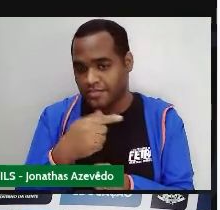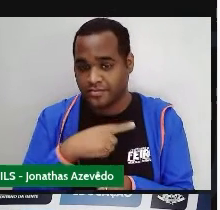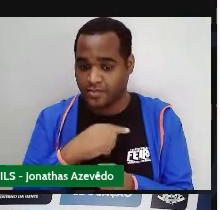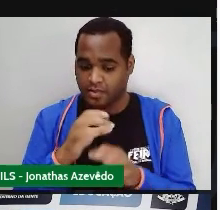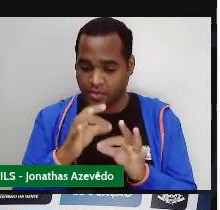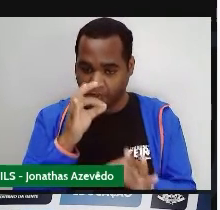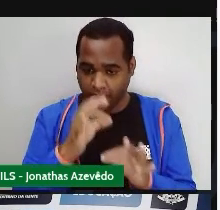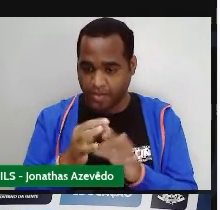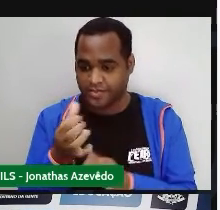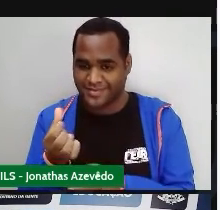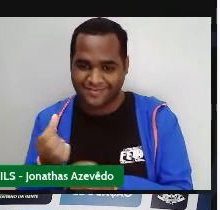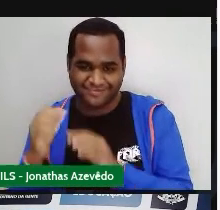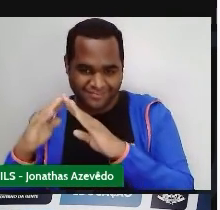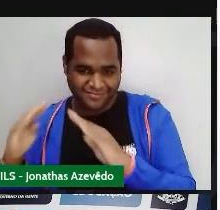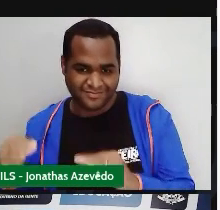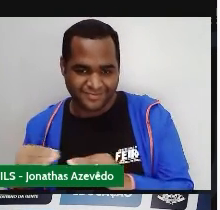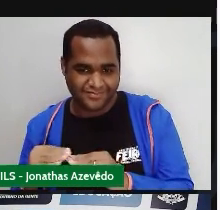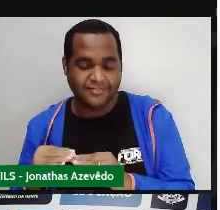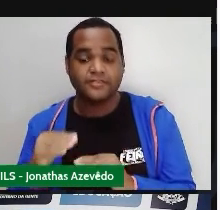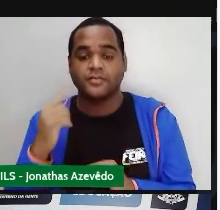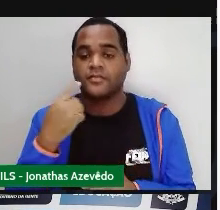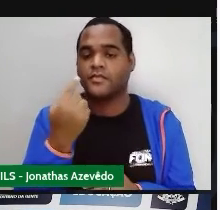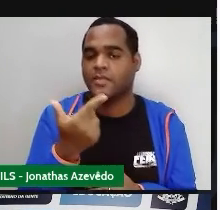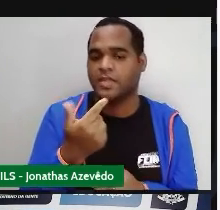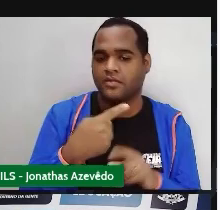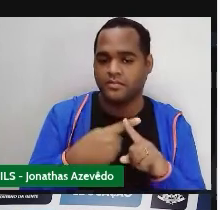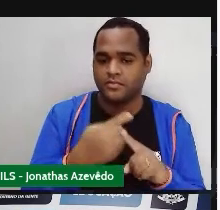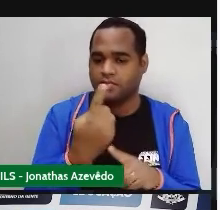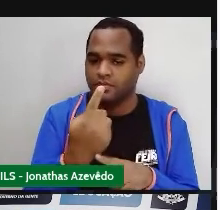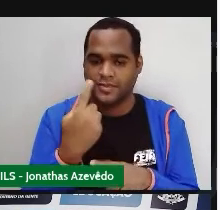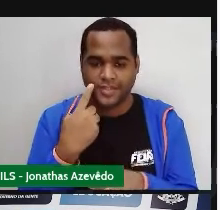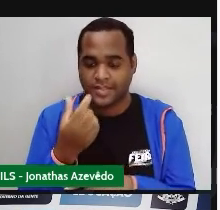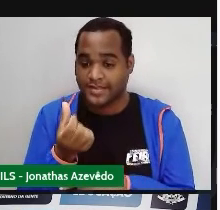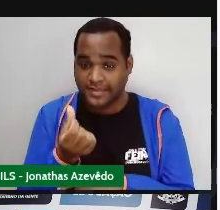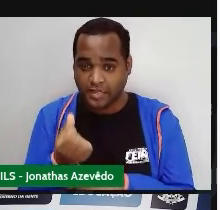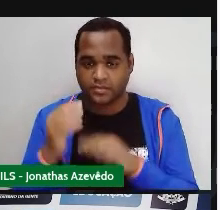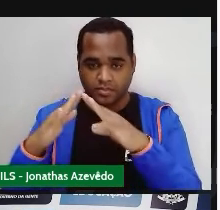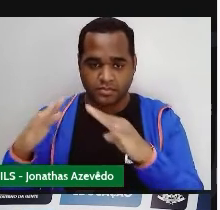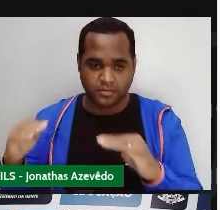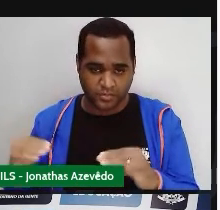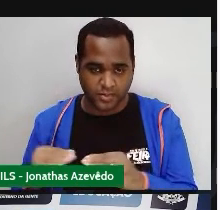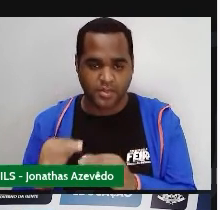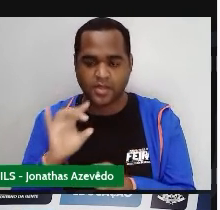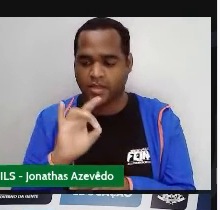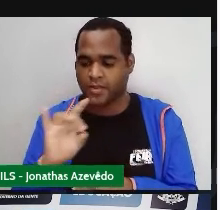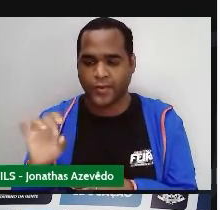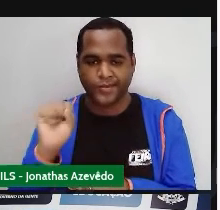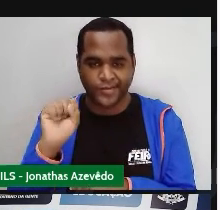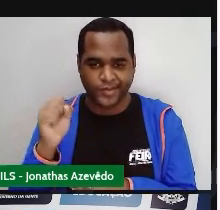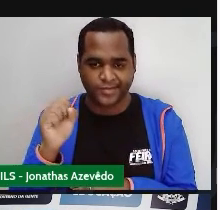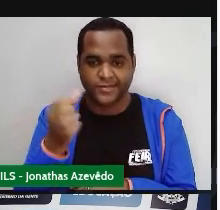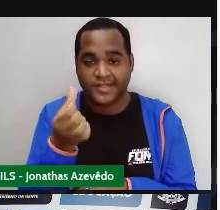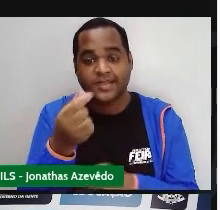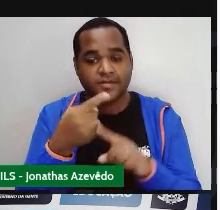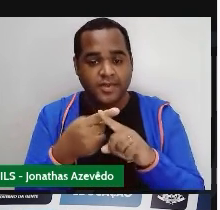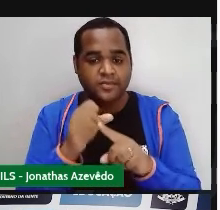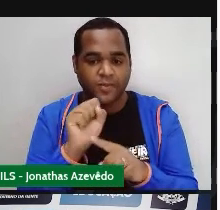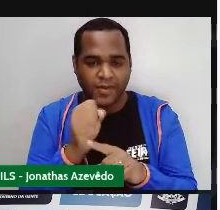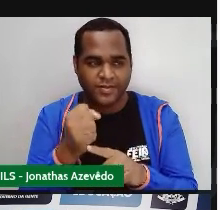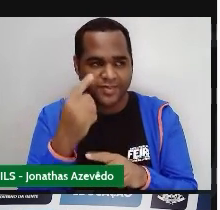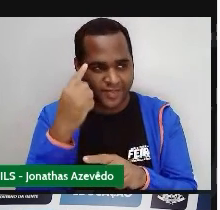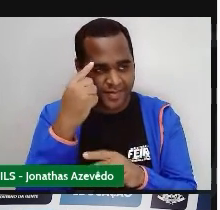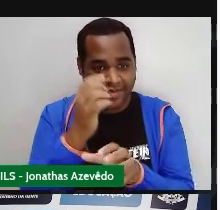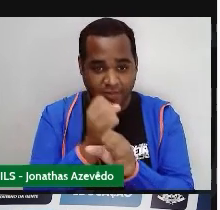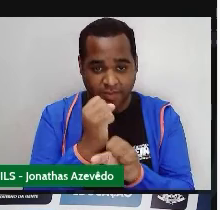Canudos 12 vezes um né é seis pirâmides Cada uma com 8 Canudos vocês 18 né